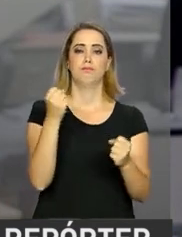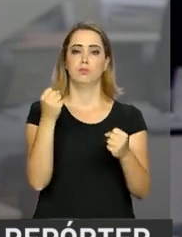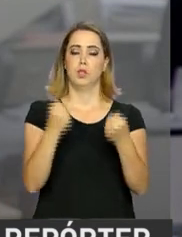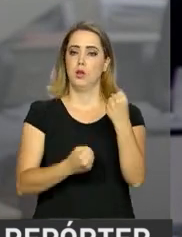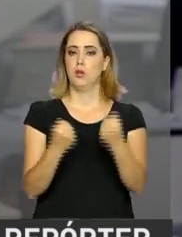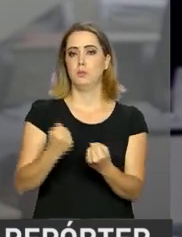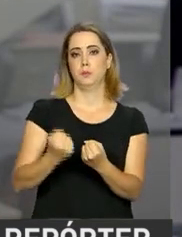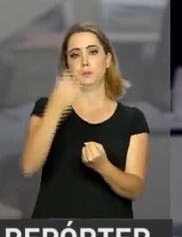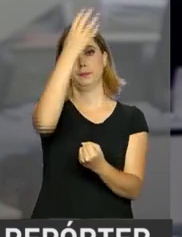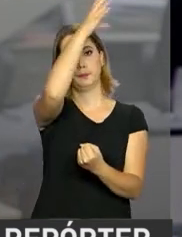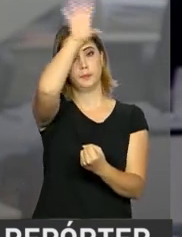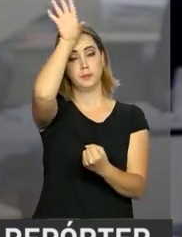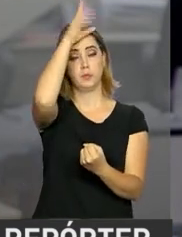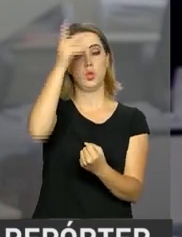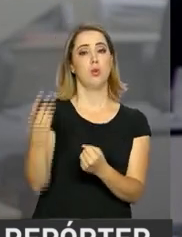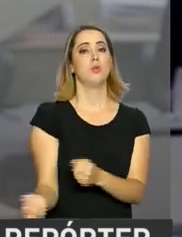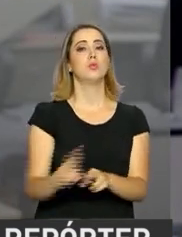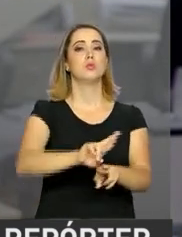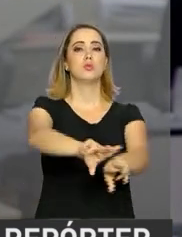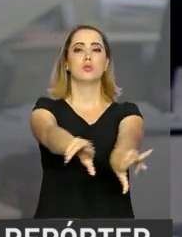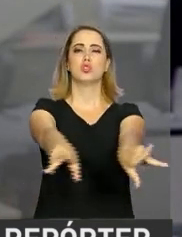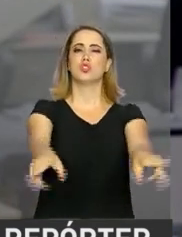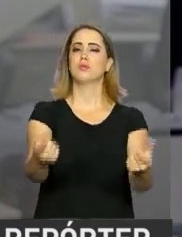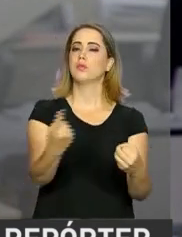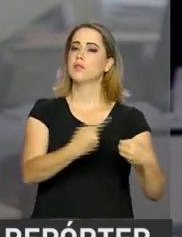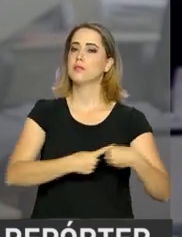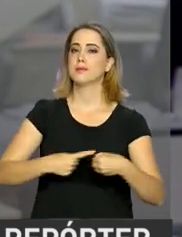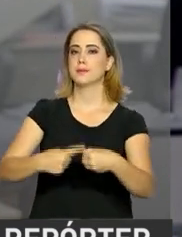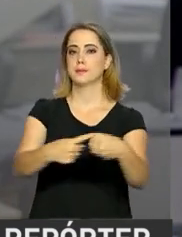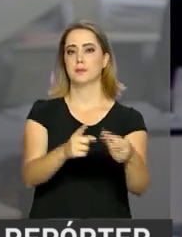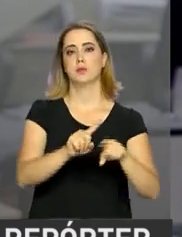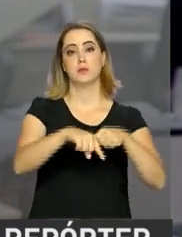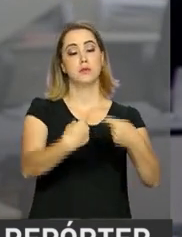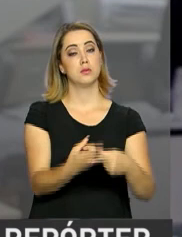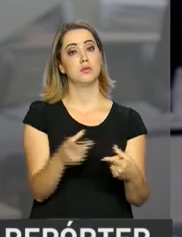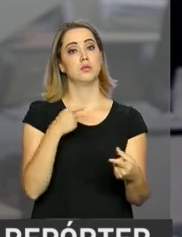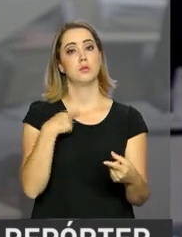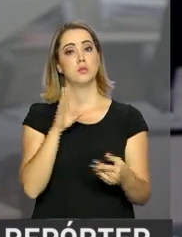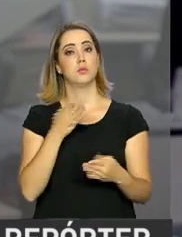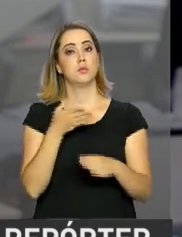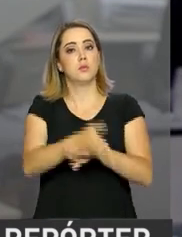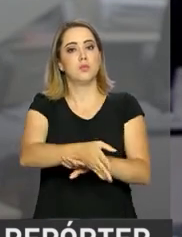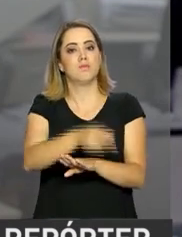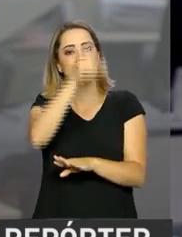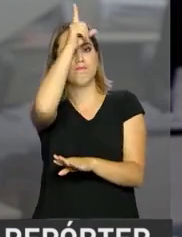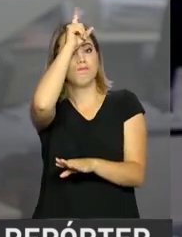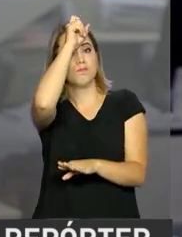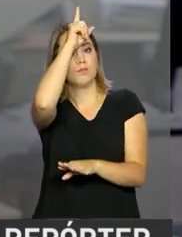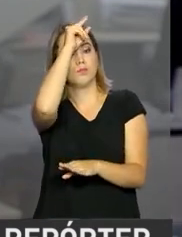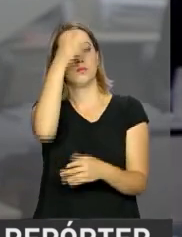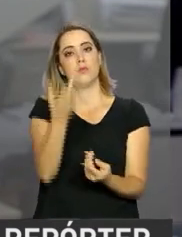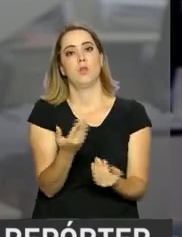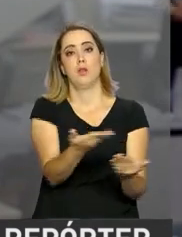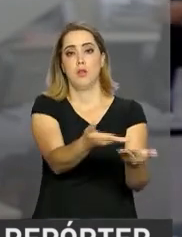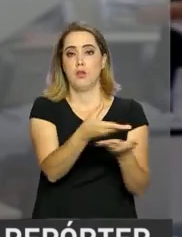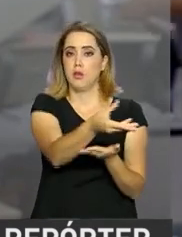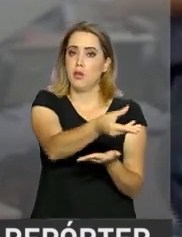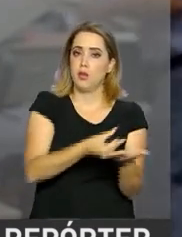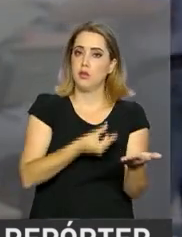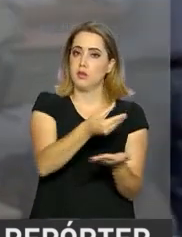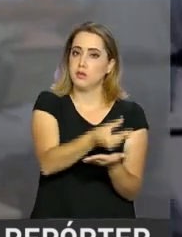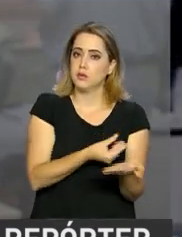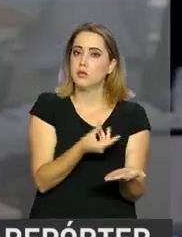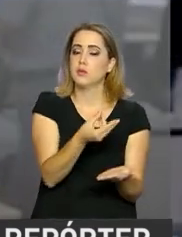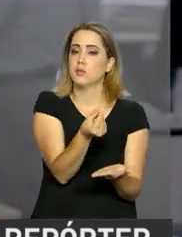do estado em seguida ricardo barros faz uma visita beneficiência portuguesa que é um hospital filantrópico que recebe verbas do sus ea tido